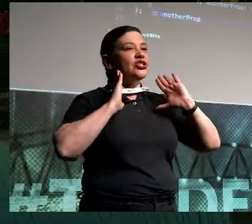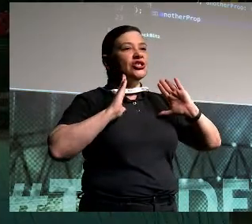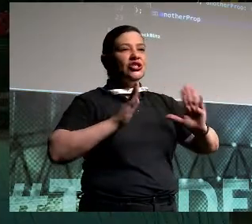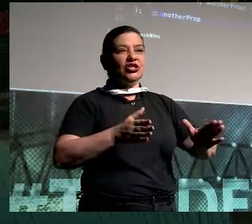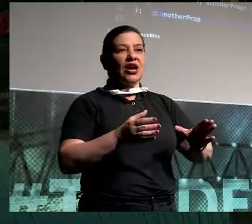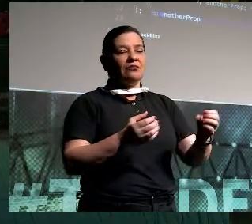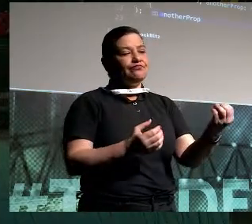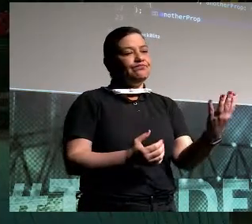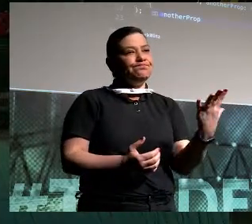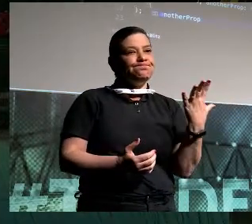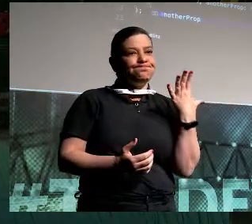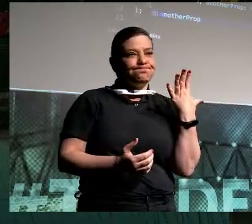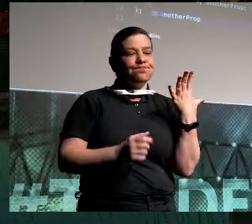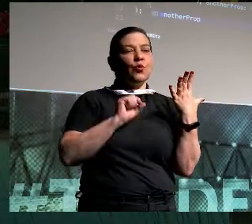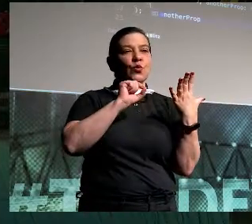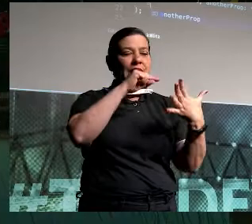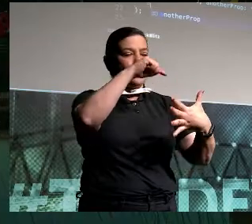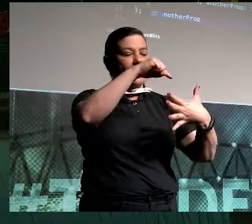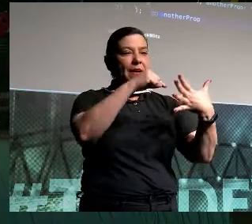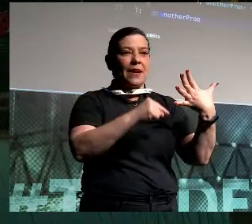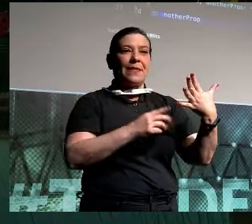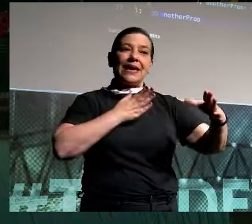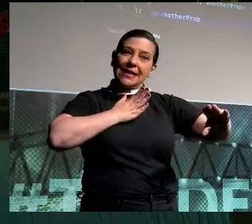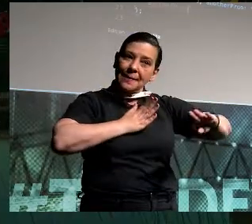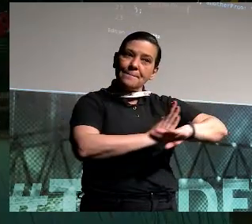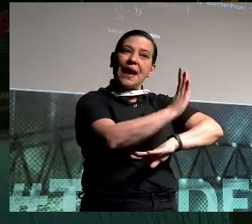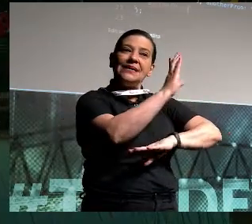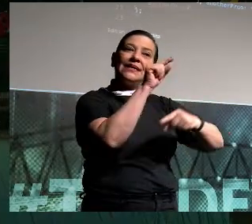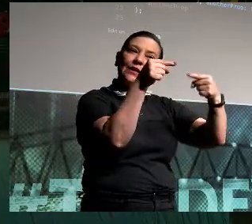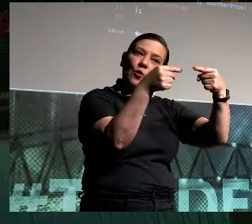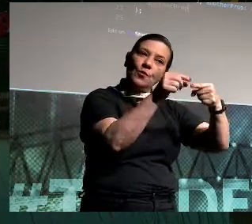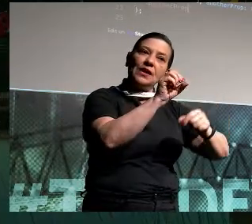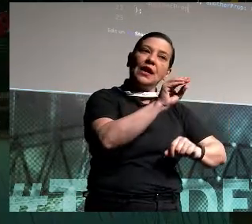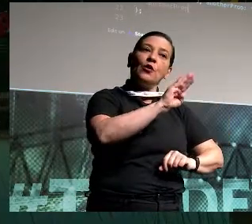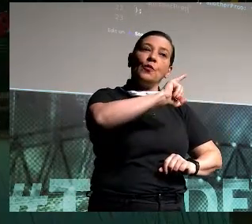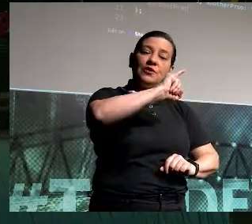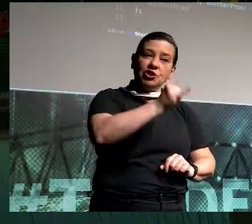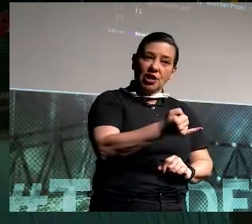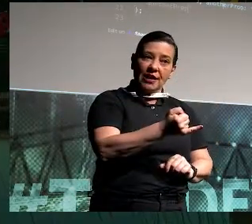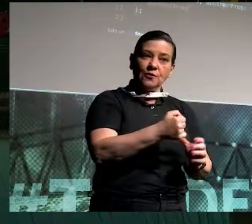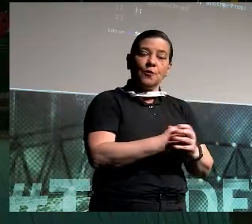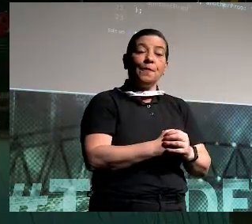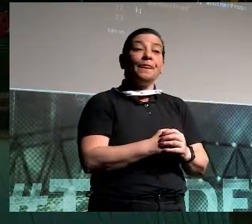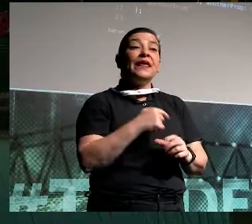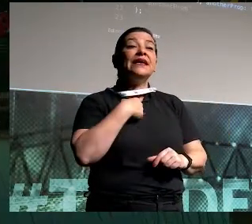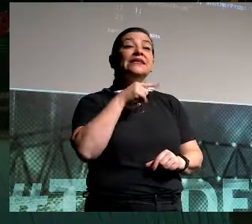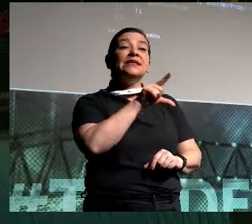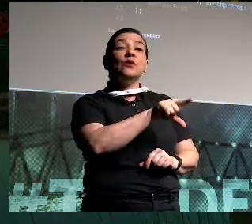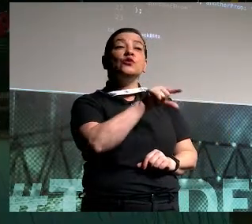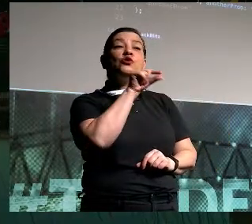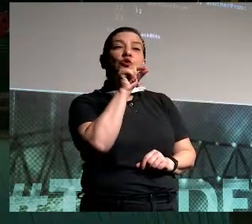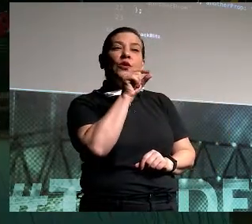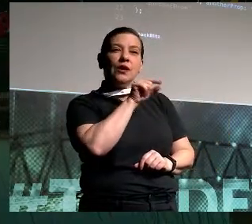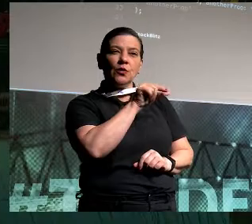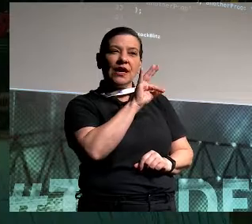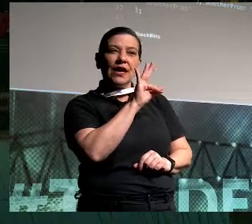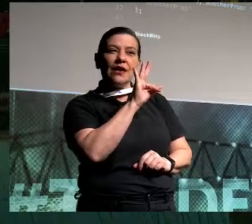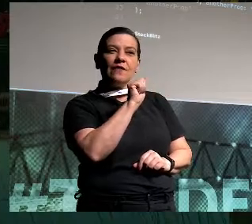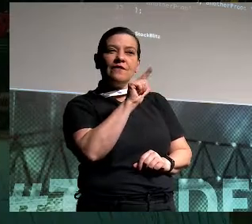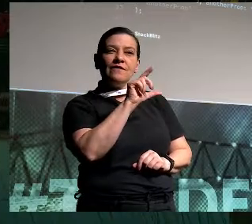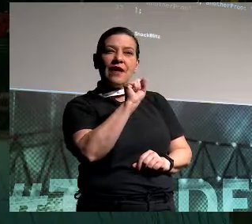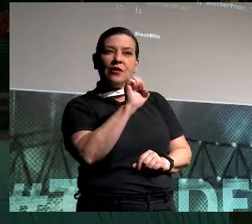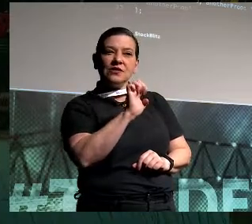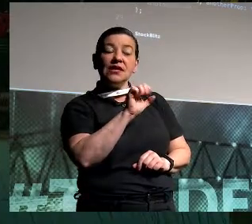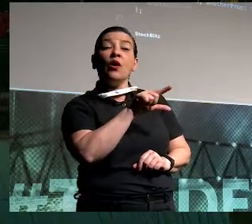IntelliSense para mim com as propriedades válidas desse objeto. E se eu selecionei um another prop, que estava como false aqui, olha o que